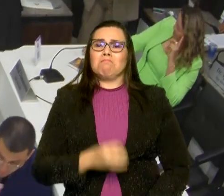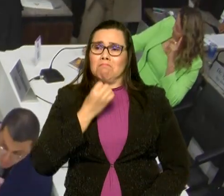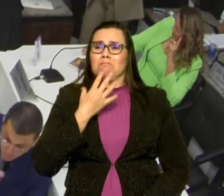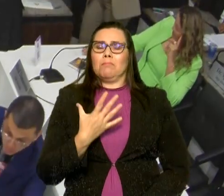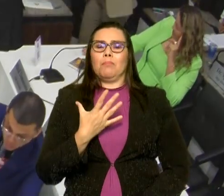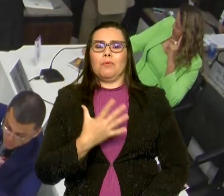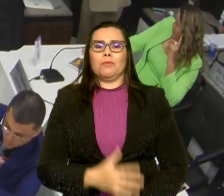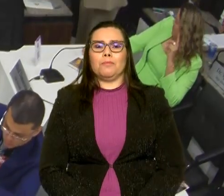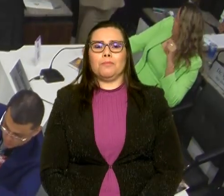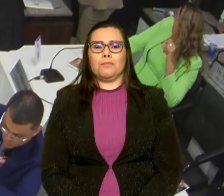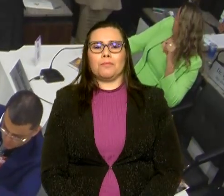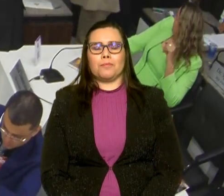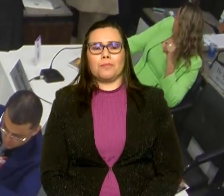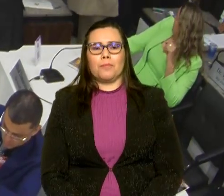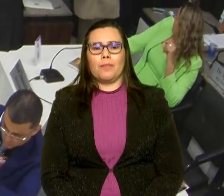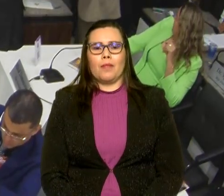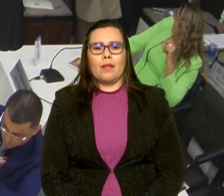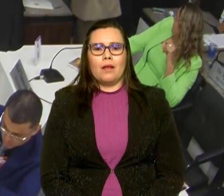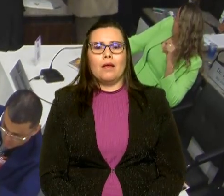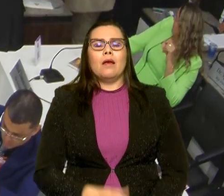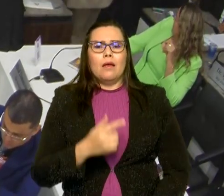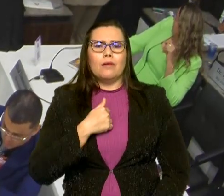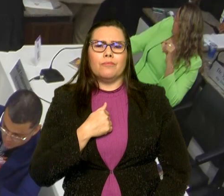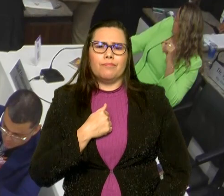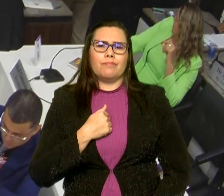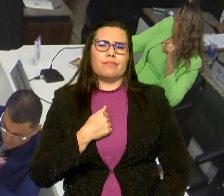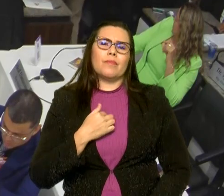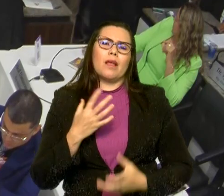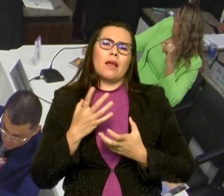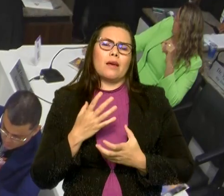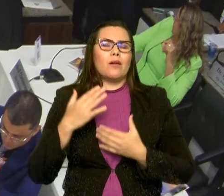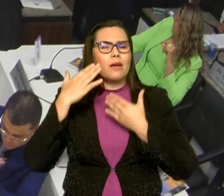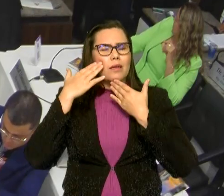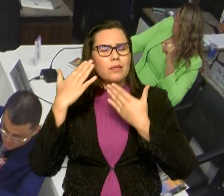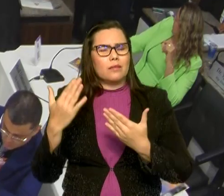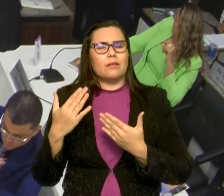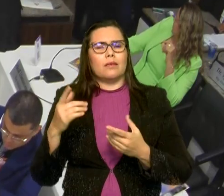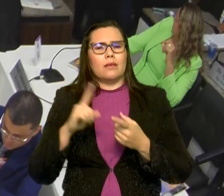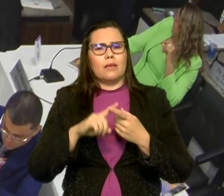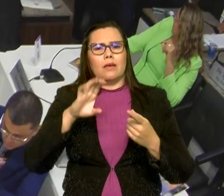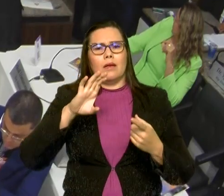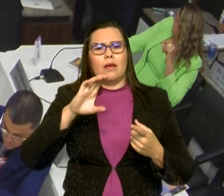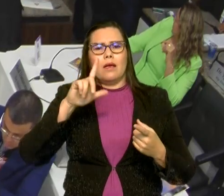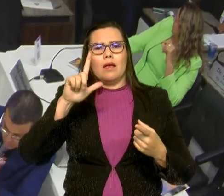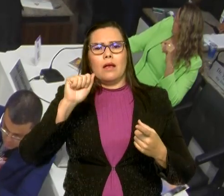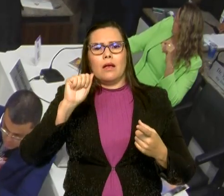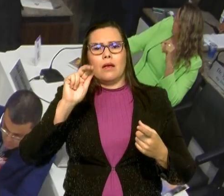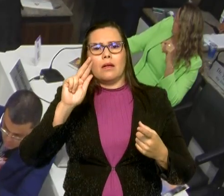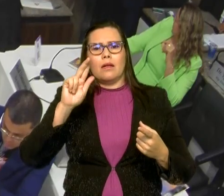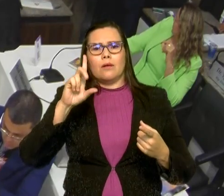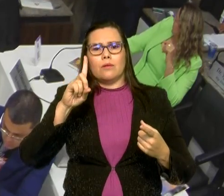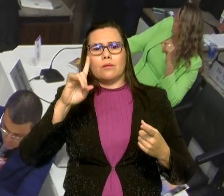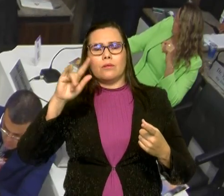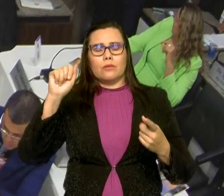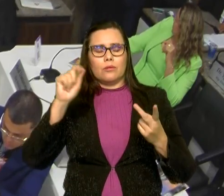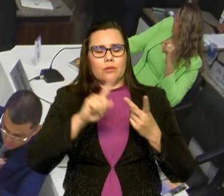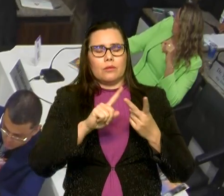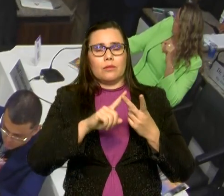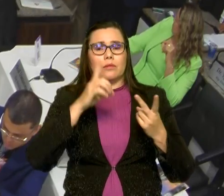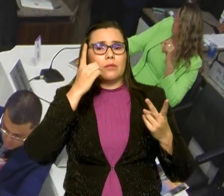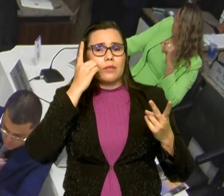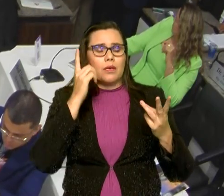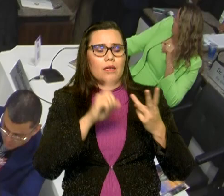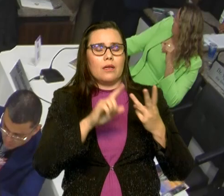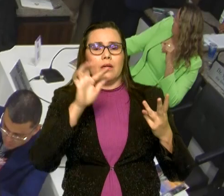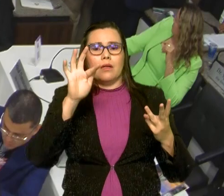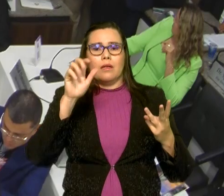de início, agradecer a deputada Cláudia, a deputada Daniela, ao prefeito Fábio, a